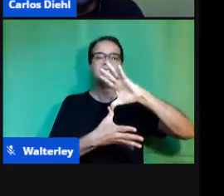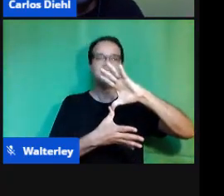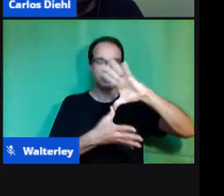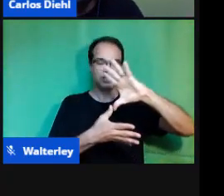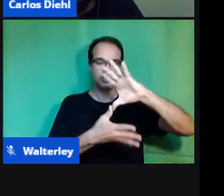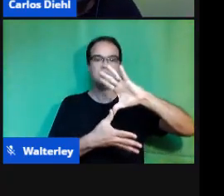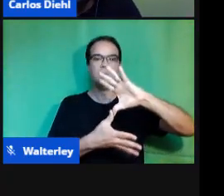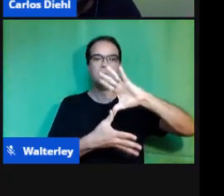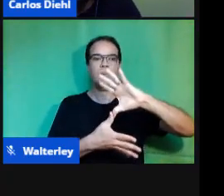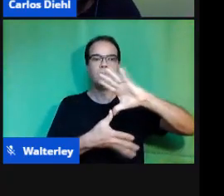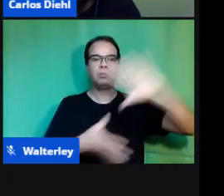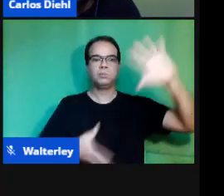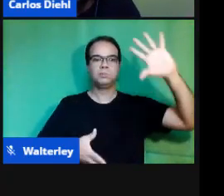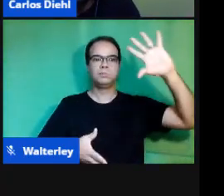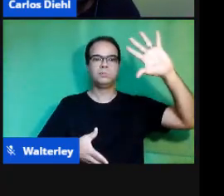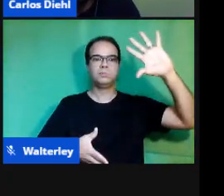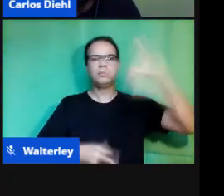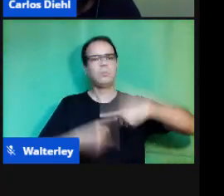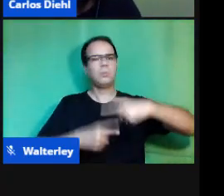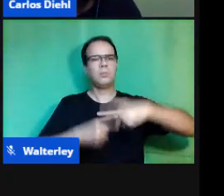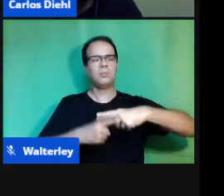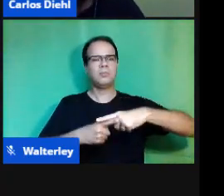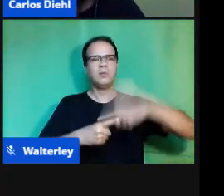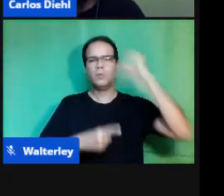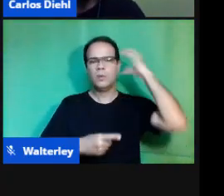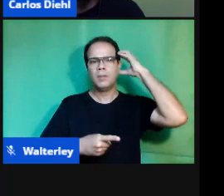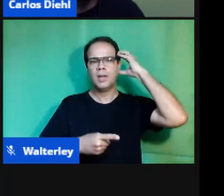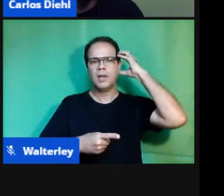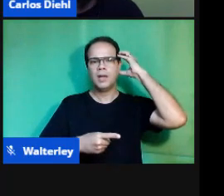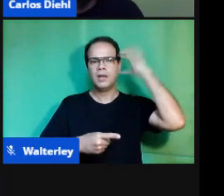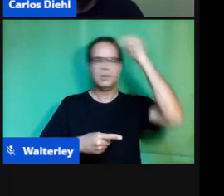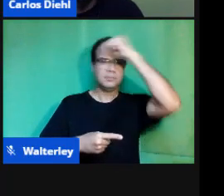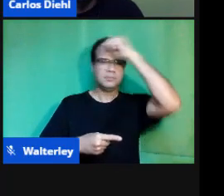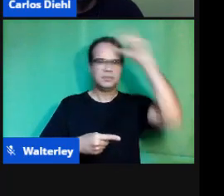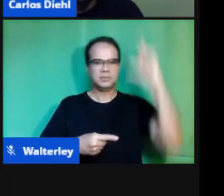aqui da UANA. Ele tinha uma tese de que